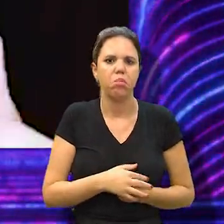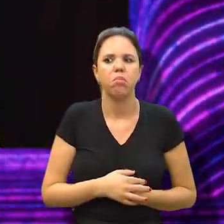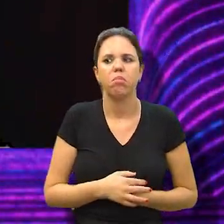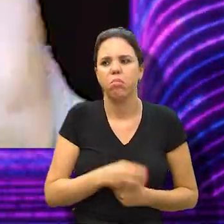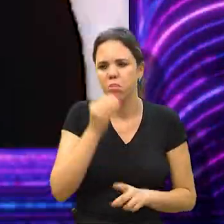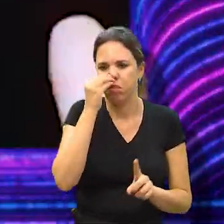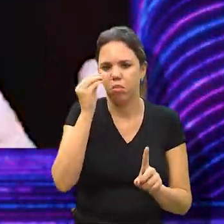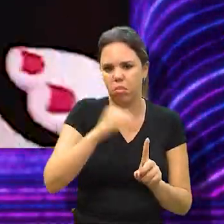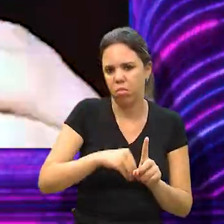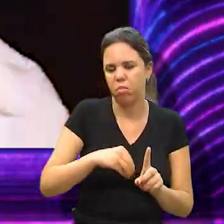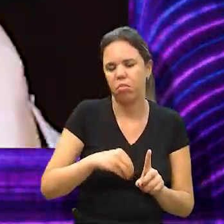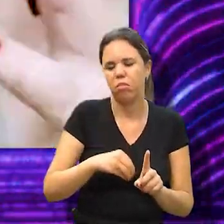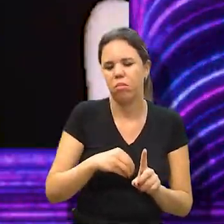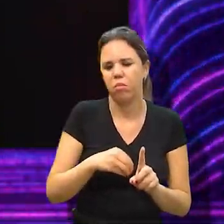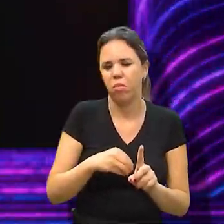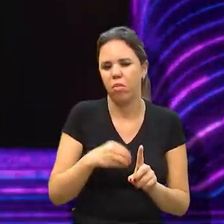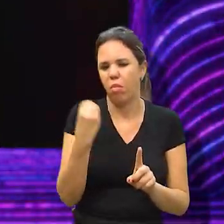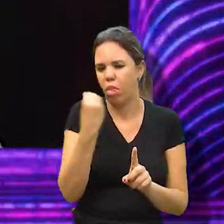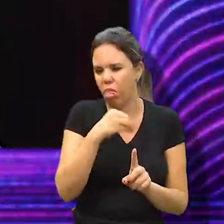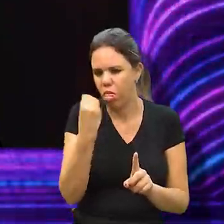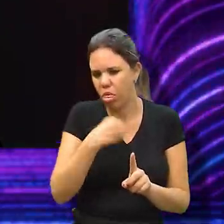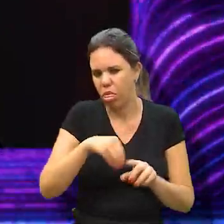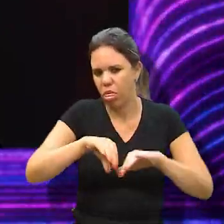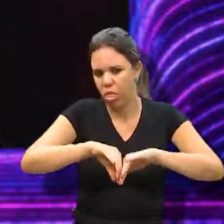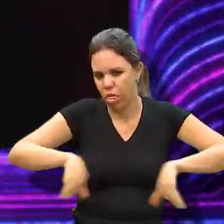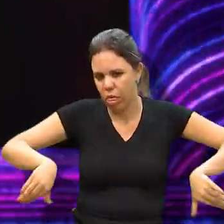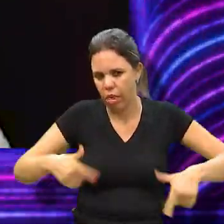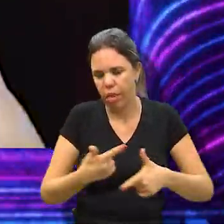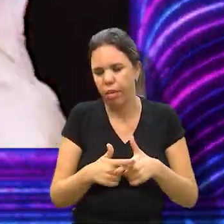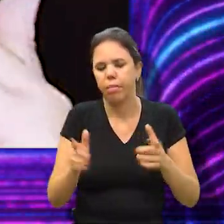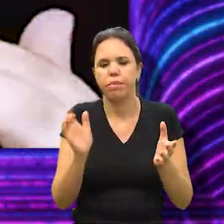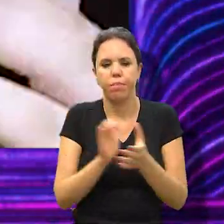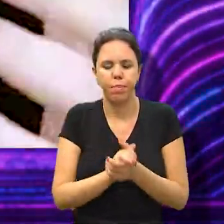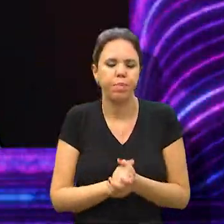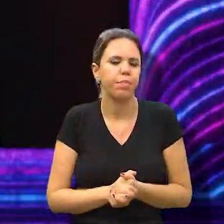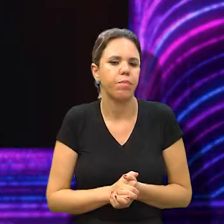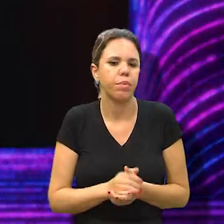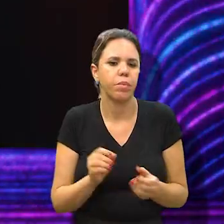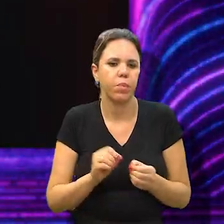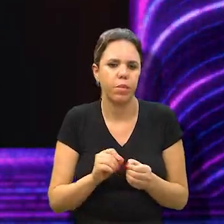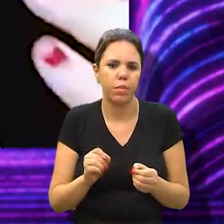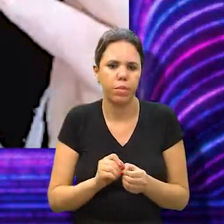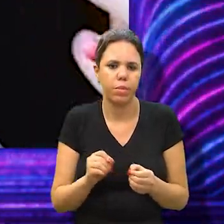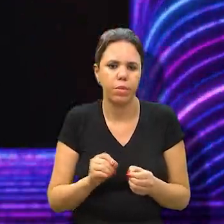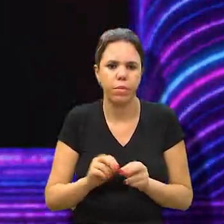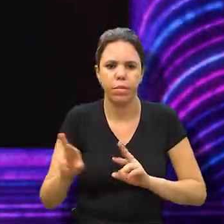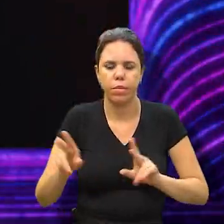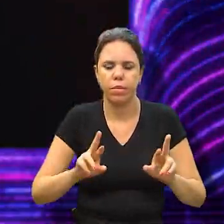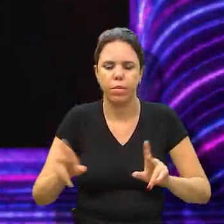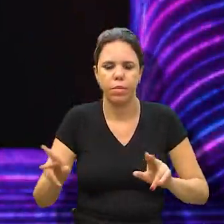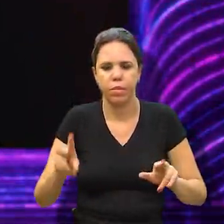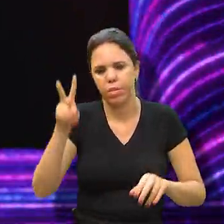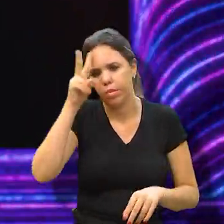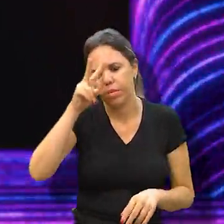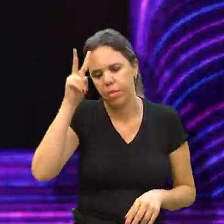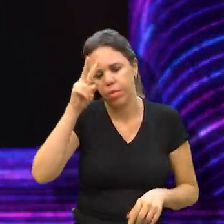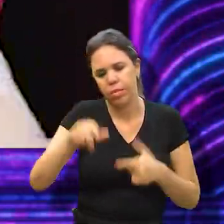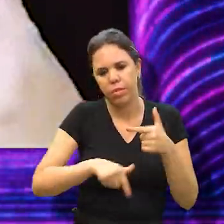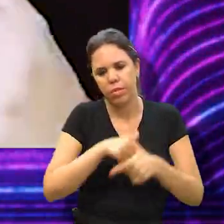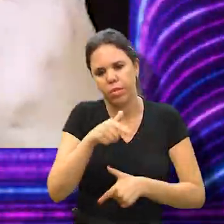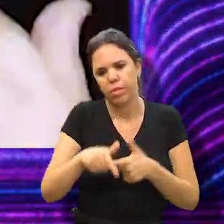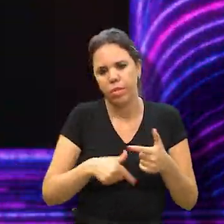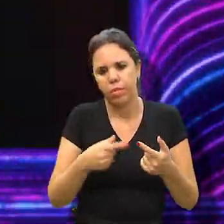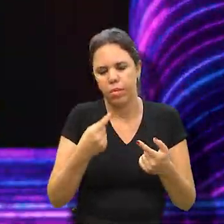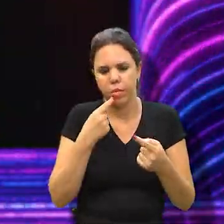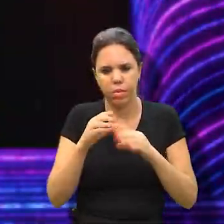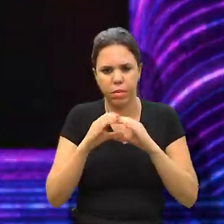protagonista, que ofende, que faz tramóias para separar o casal. O que está sendo, acho que o diferencial da minha história é que eu trabalho